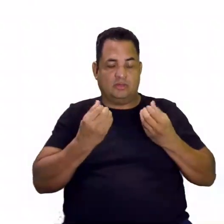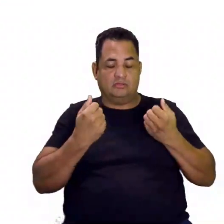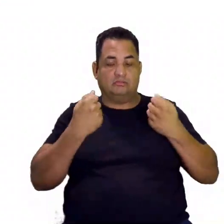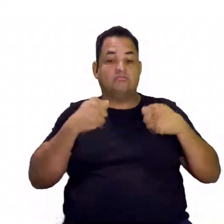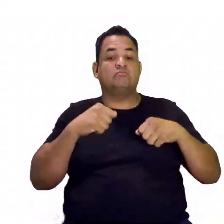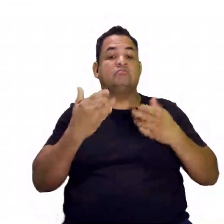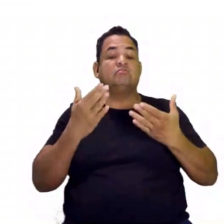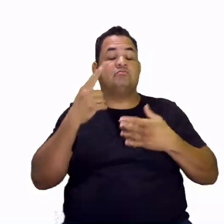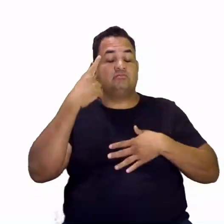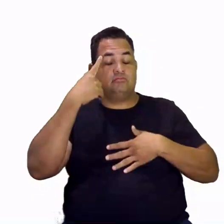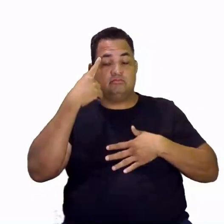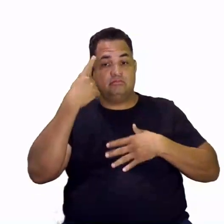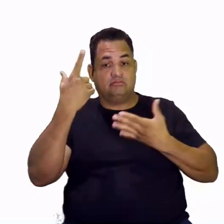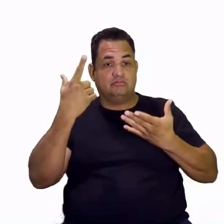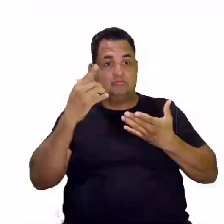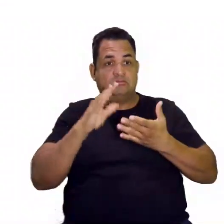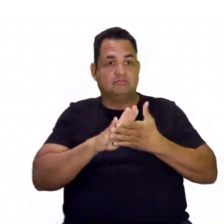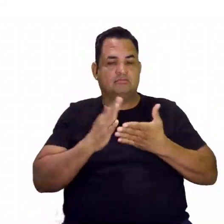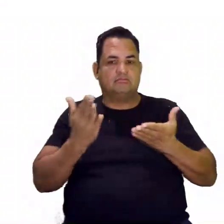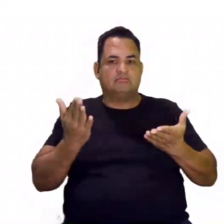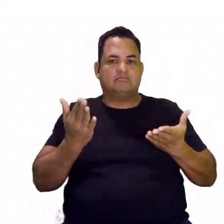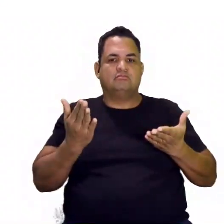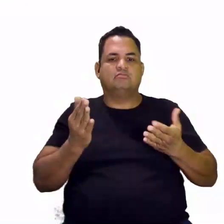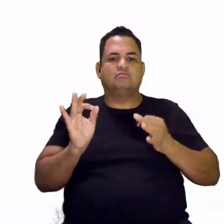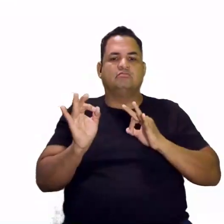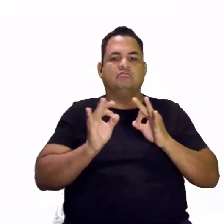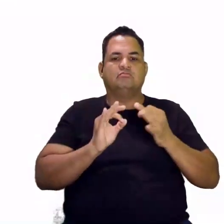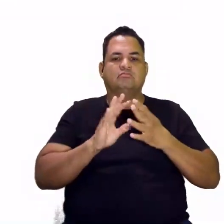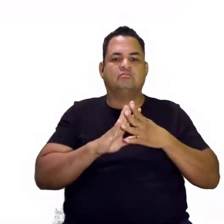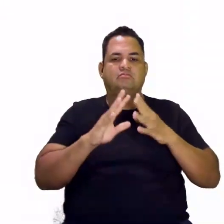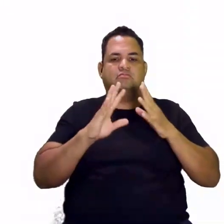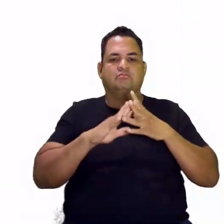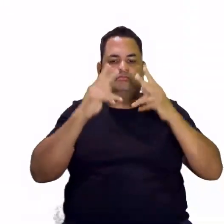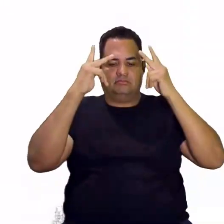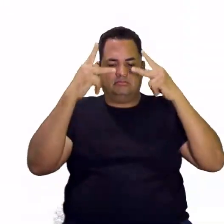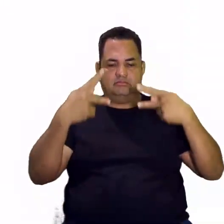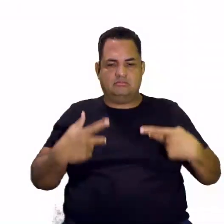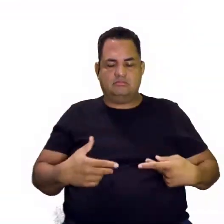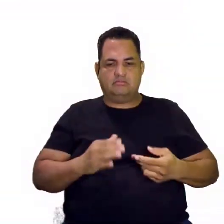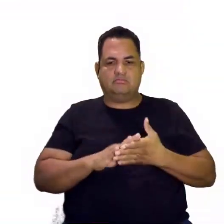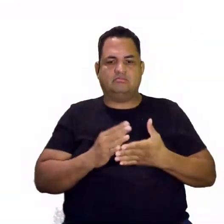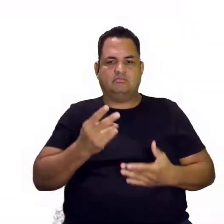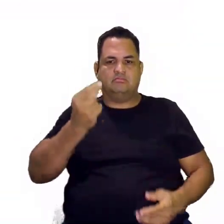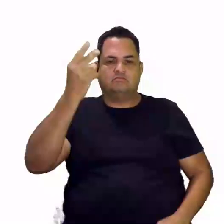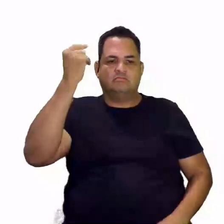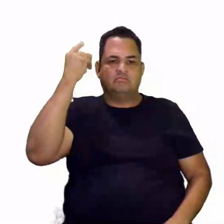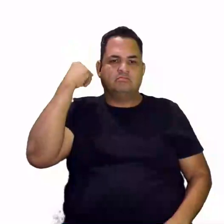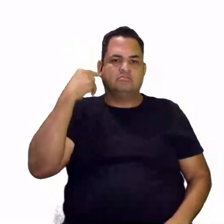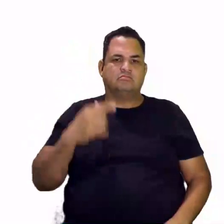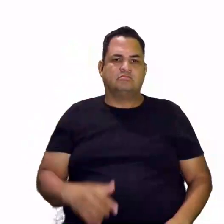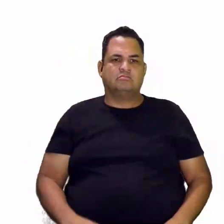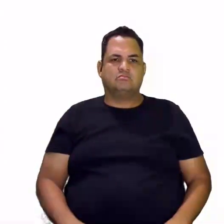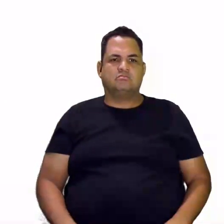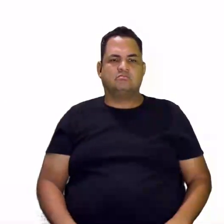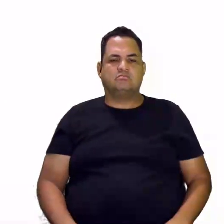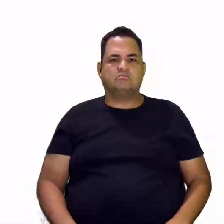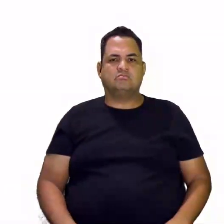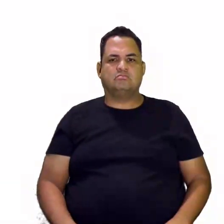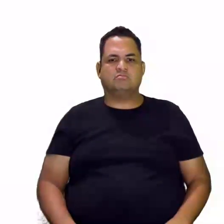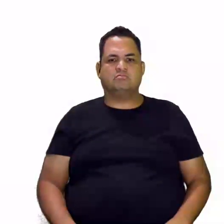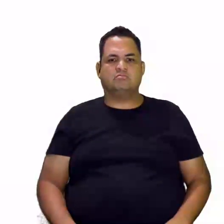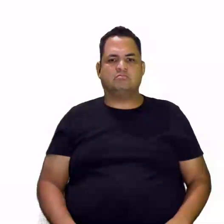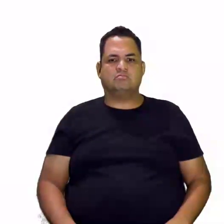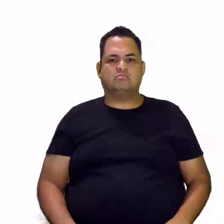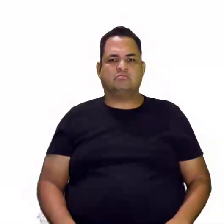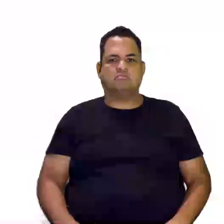pode pensar que eram esse Homo neanderthalensis, tá bom? E aí, a